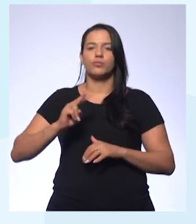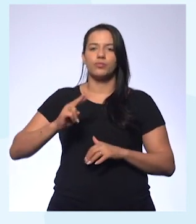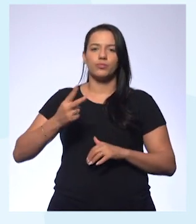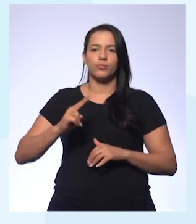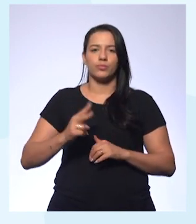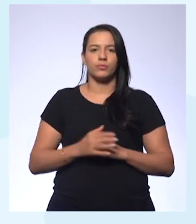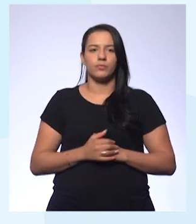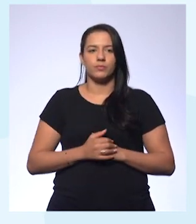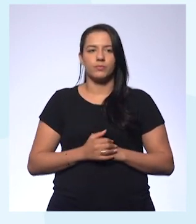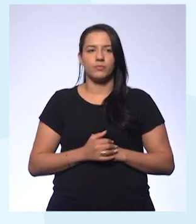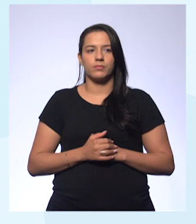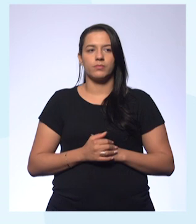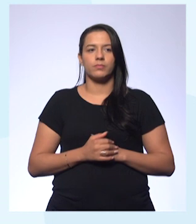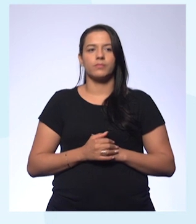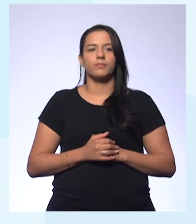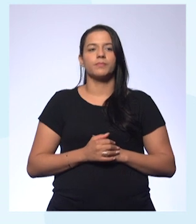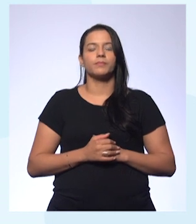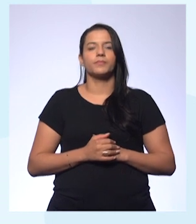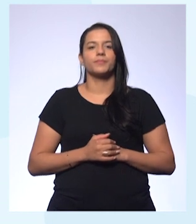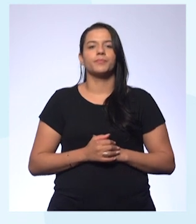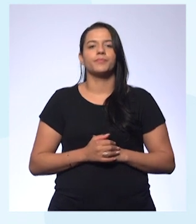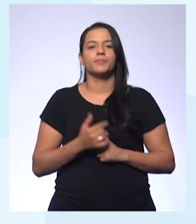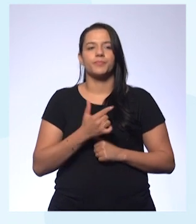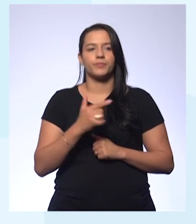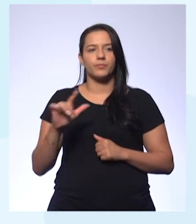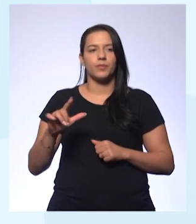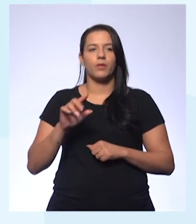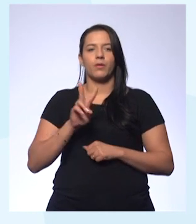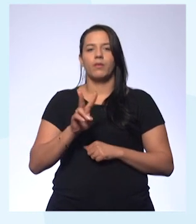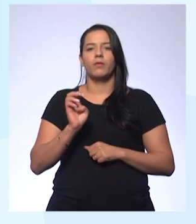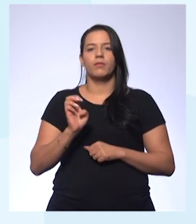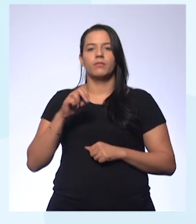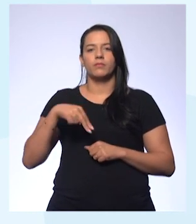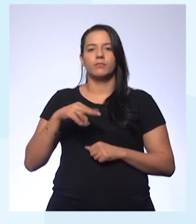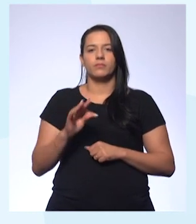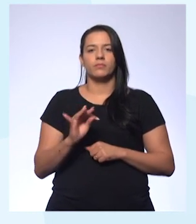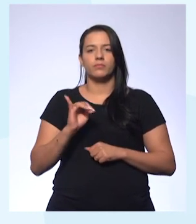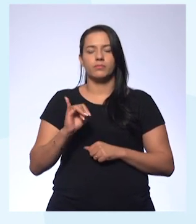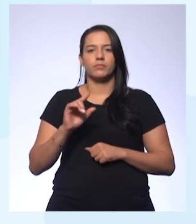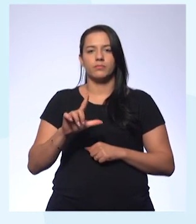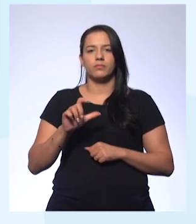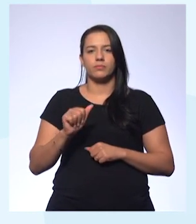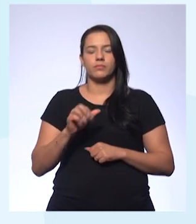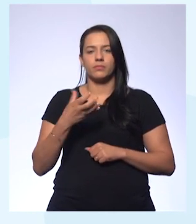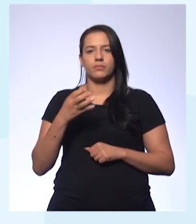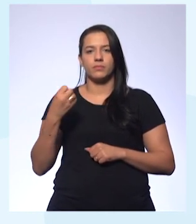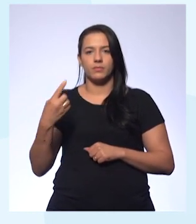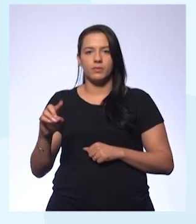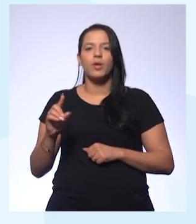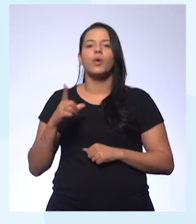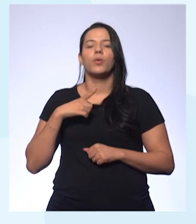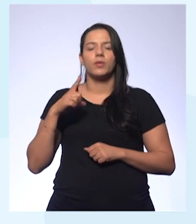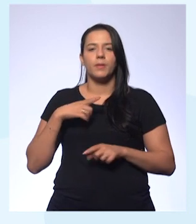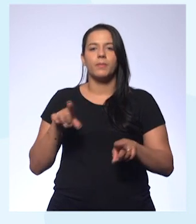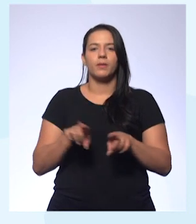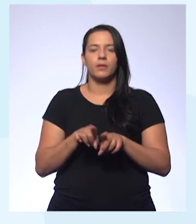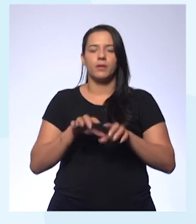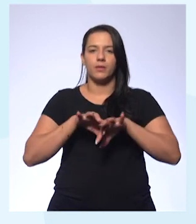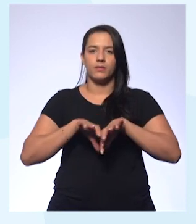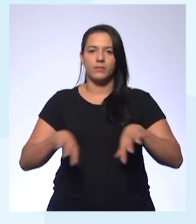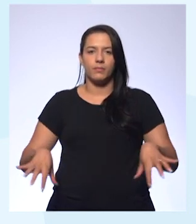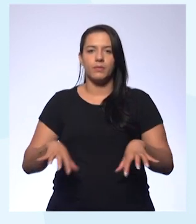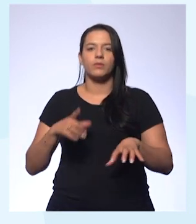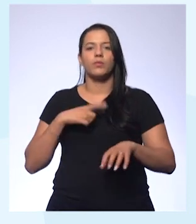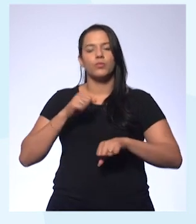A granulometria, ok? Ventilação é um processo físico de separação de misturas também heterogênea